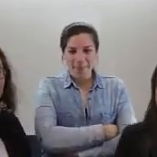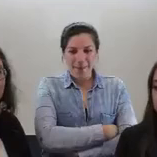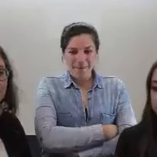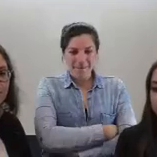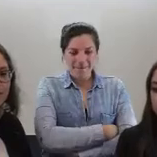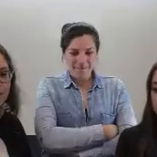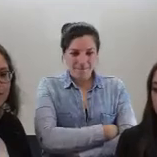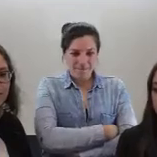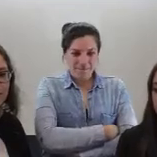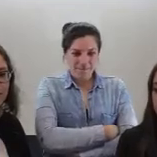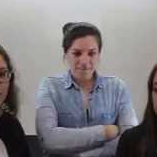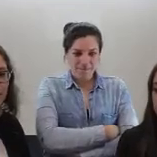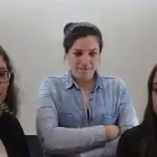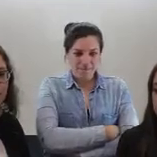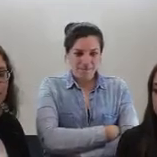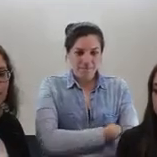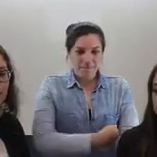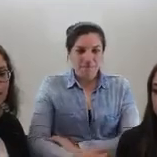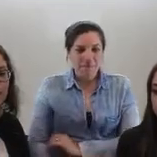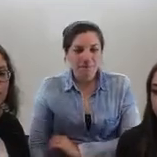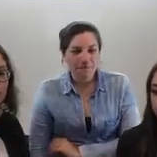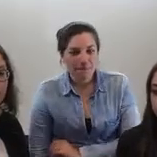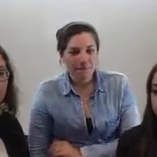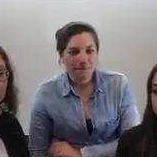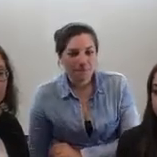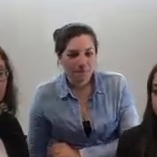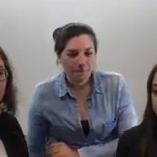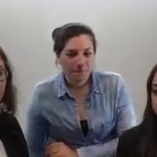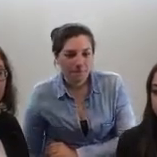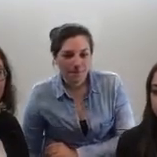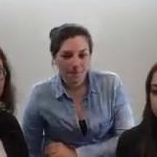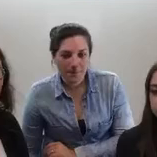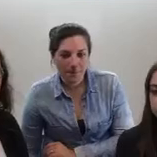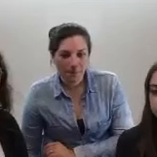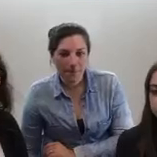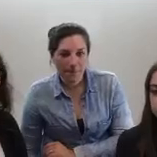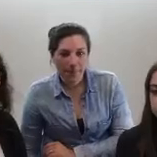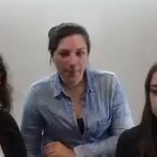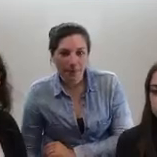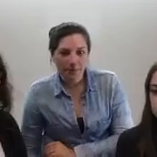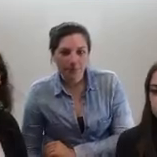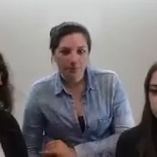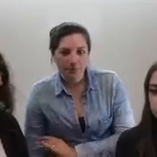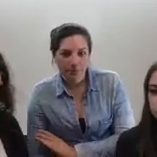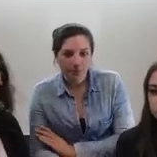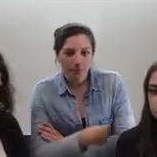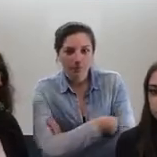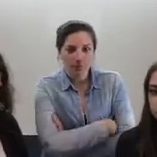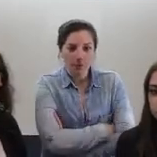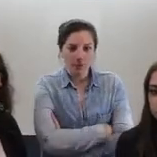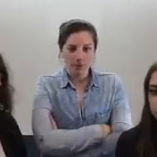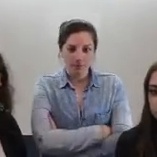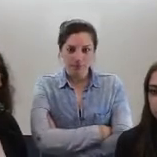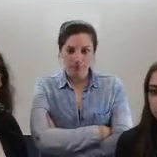Vê na se classe tem, vamos ver se trabalhadora. tem o texto completo em PDF ali Ó. embaixo. A gente pode clicar aqui, aí ele vai baixar ali pra nós. Você